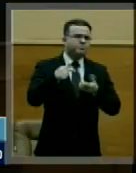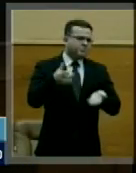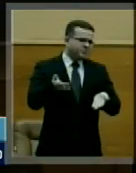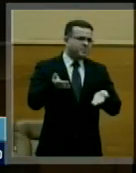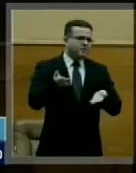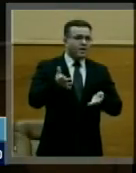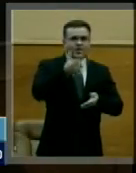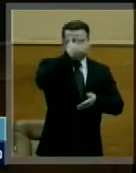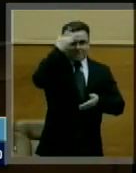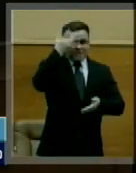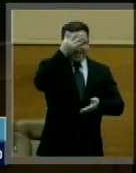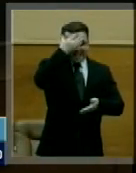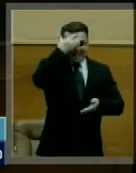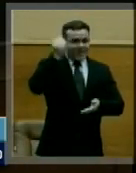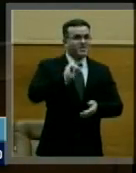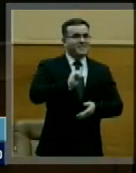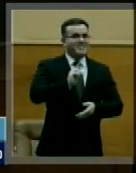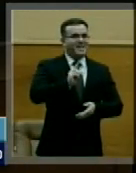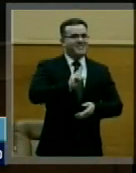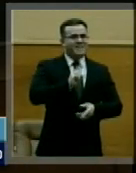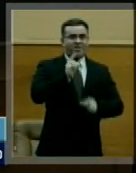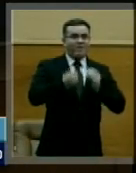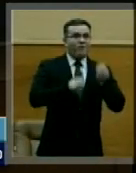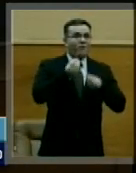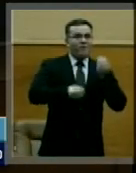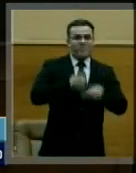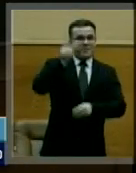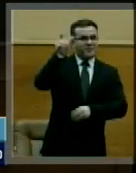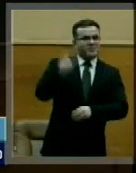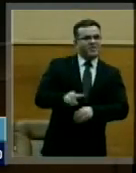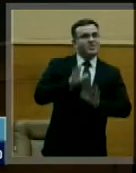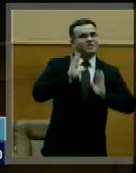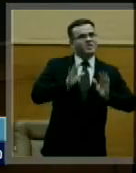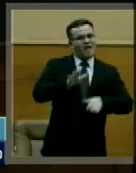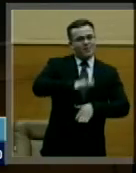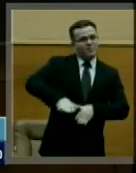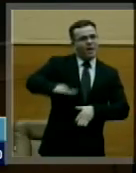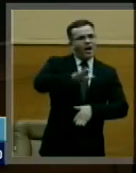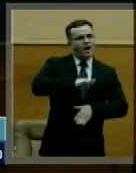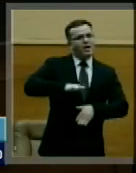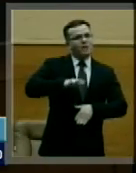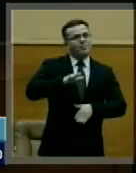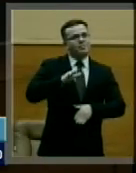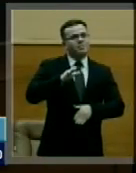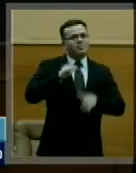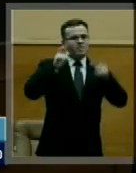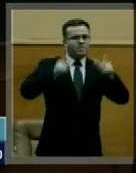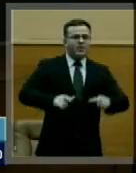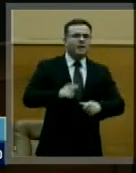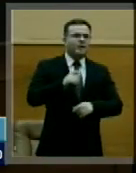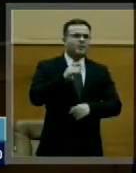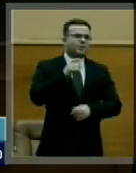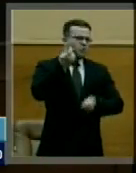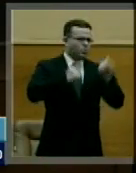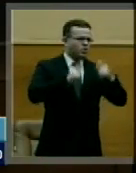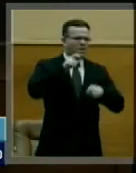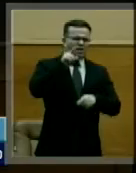Ninguém esquece também a boa campanha do Dragão do Bairro Industrial no Campeonato Brasileiro daquele